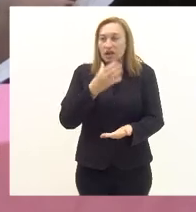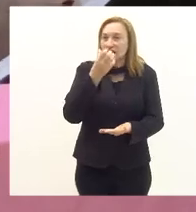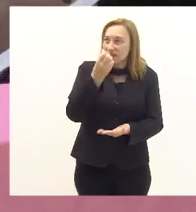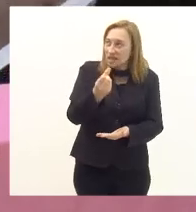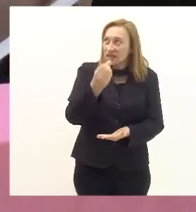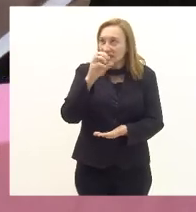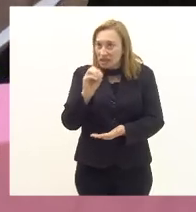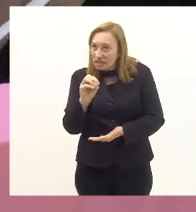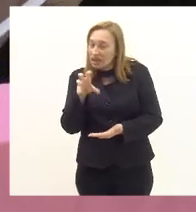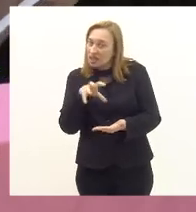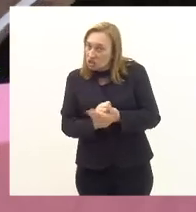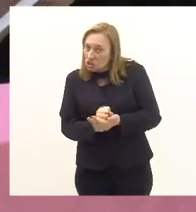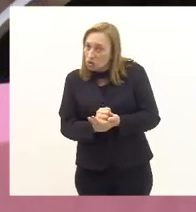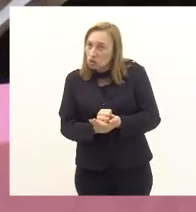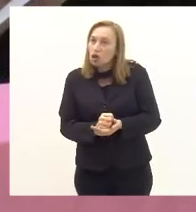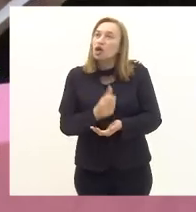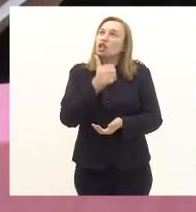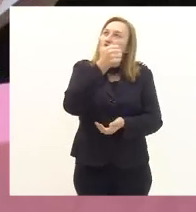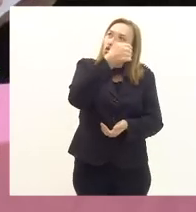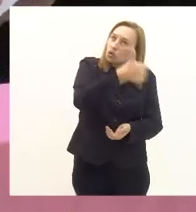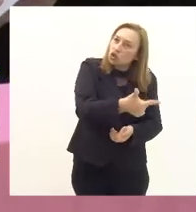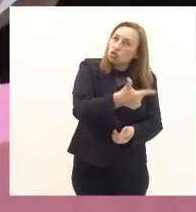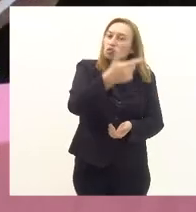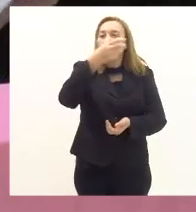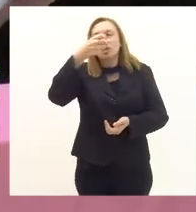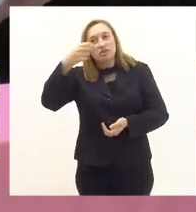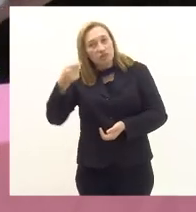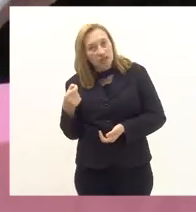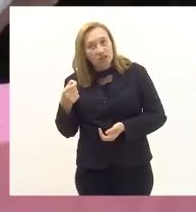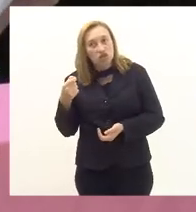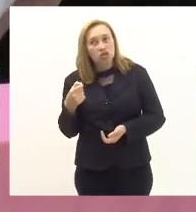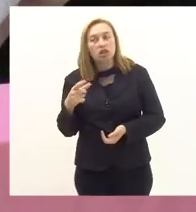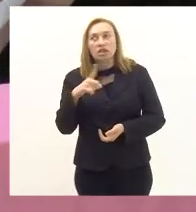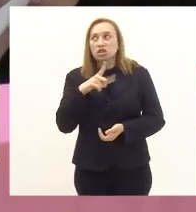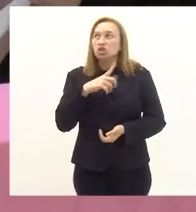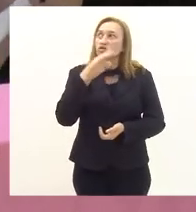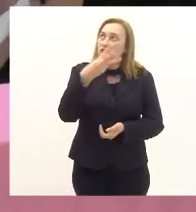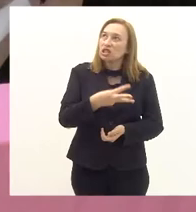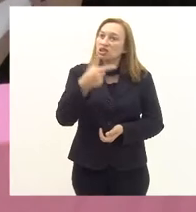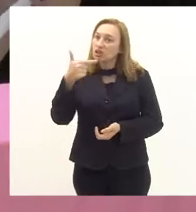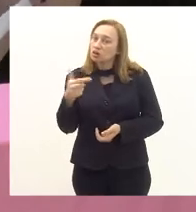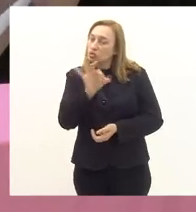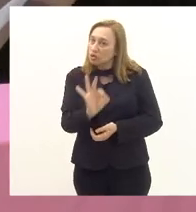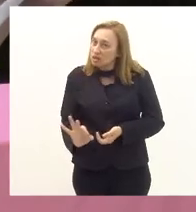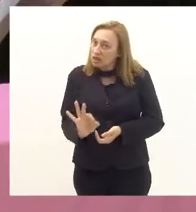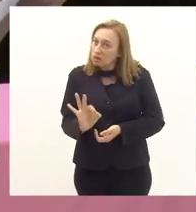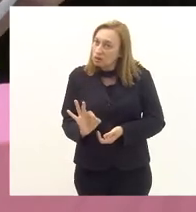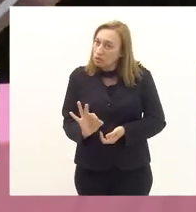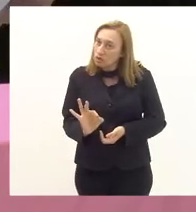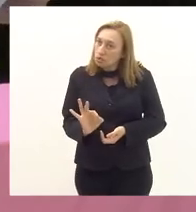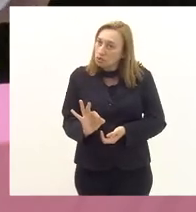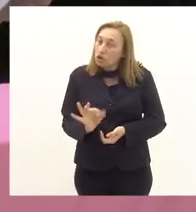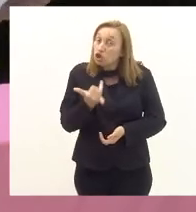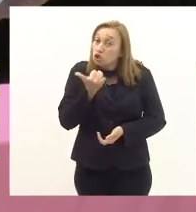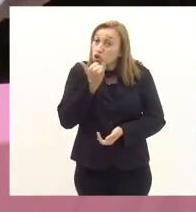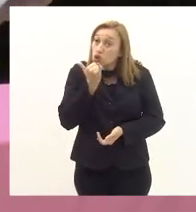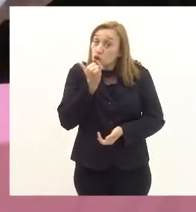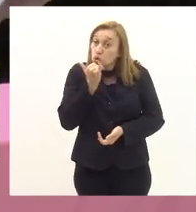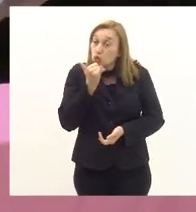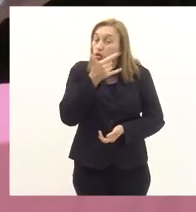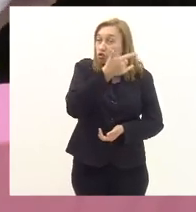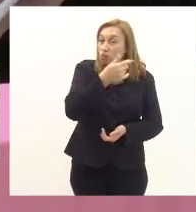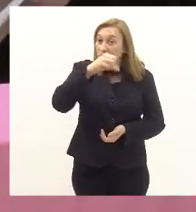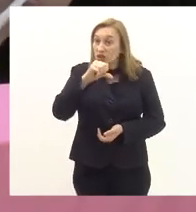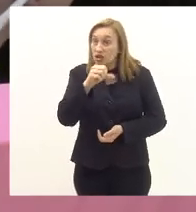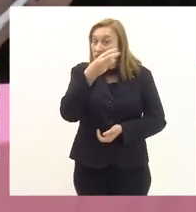60 registros. Em 2020, eu tive 32%. Não, desculpa, em